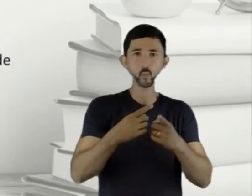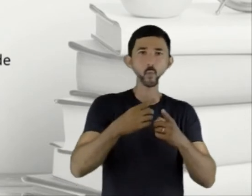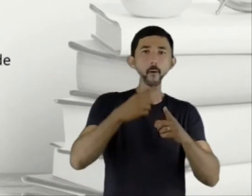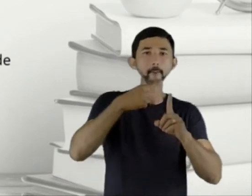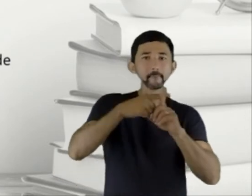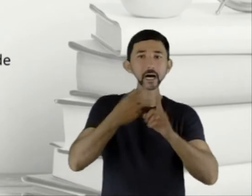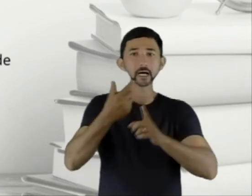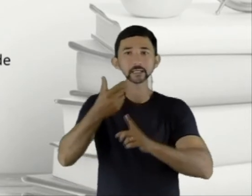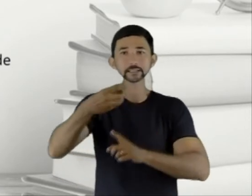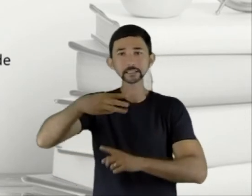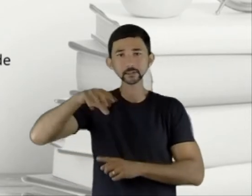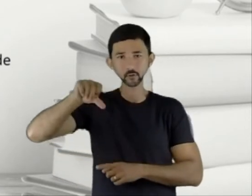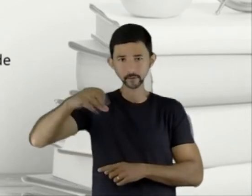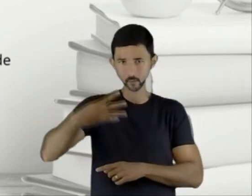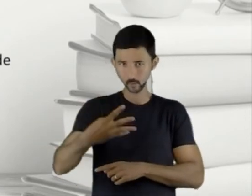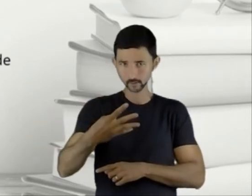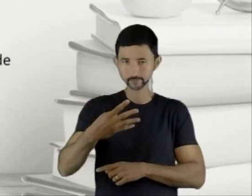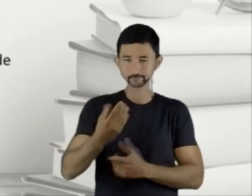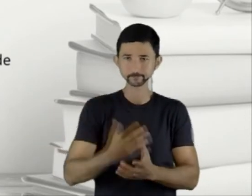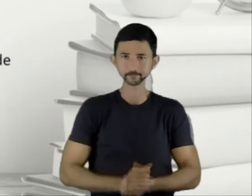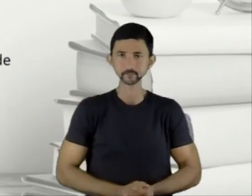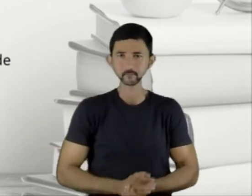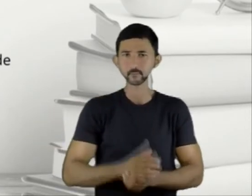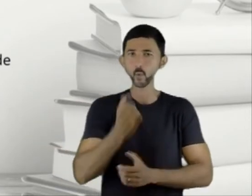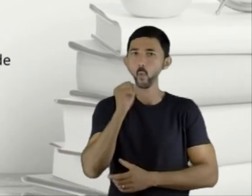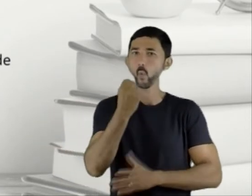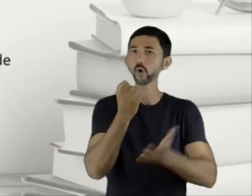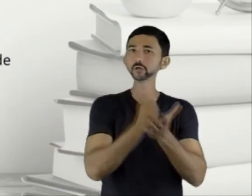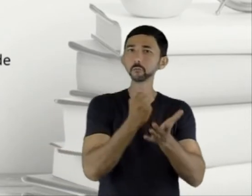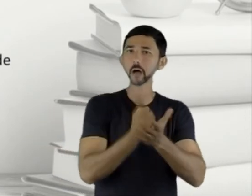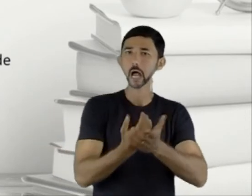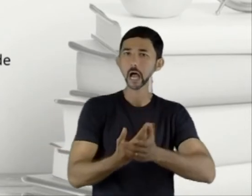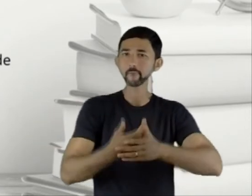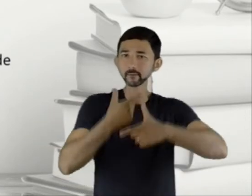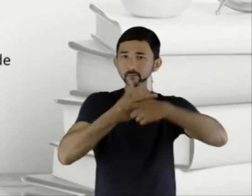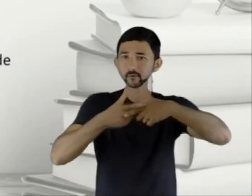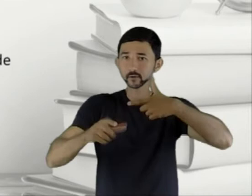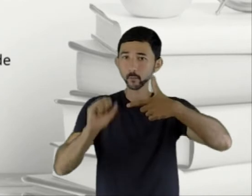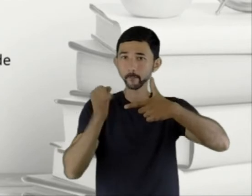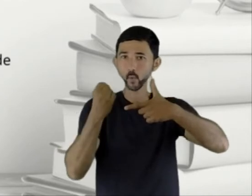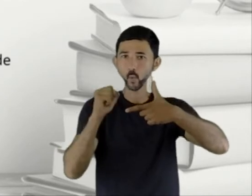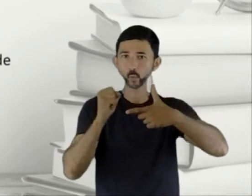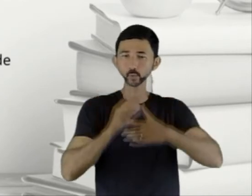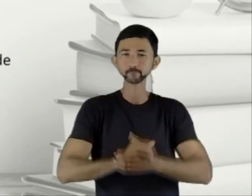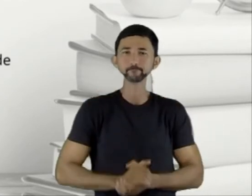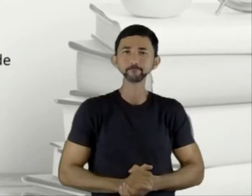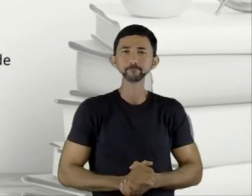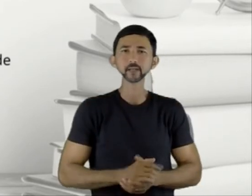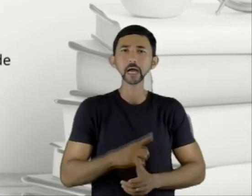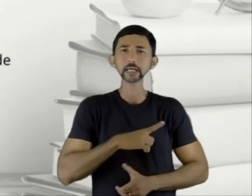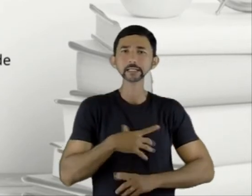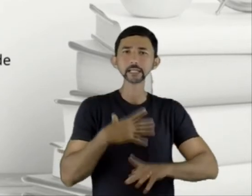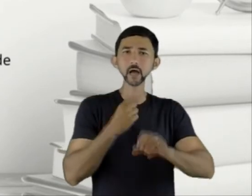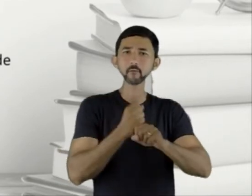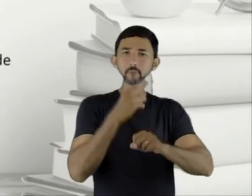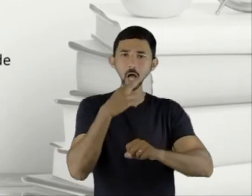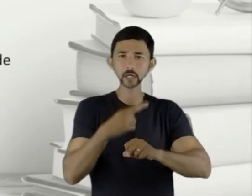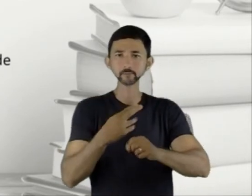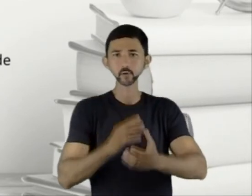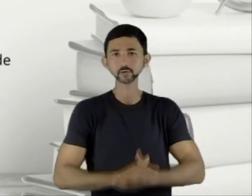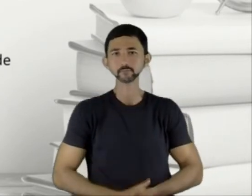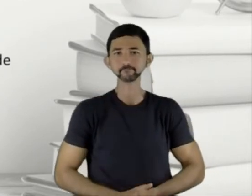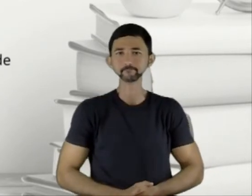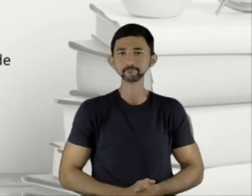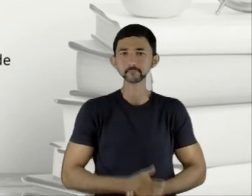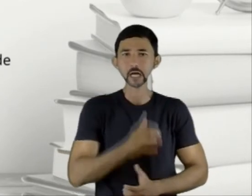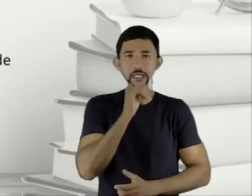de unidades. Como há 8 marcas, vamos dividir por 8. E aí a gente vai ter o valor da média.